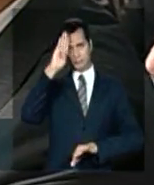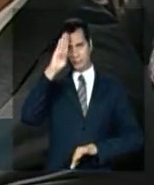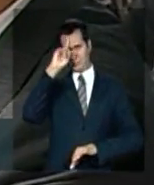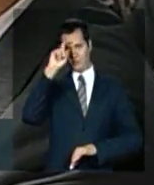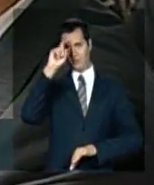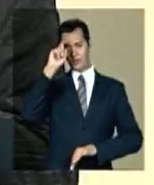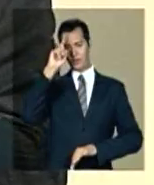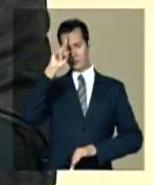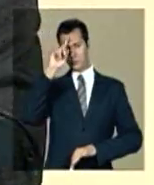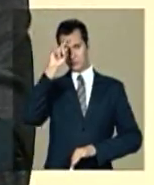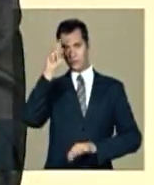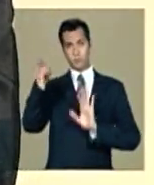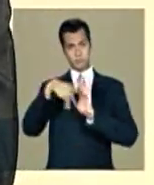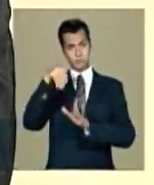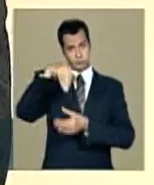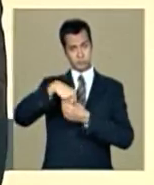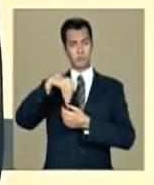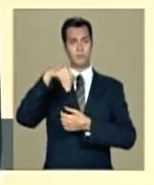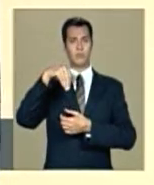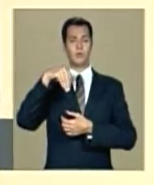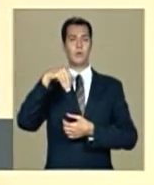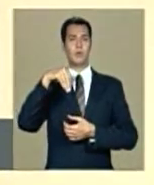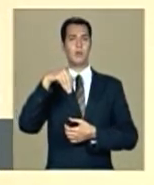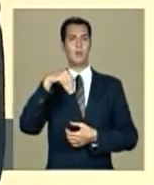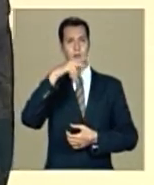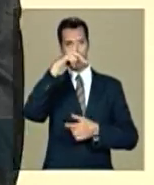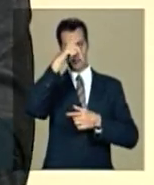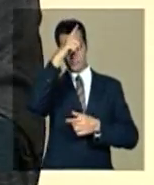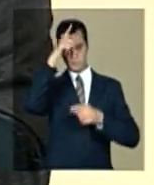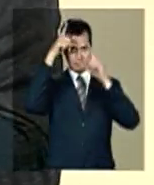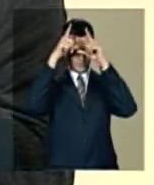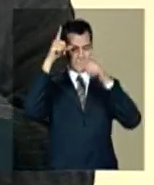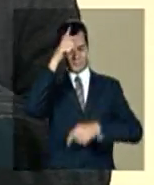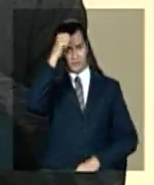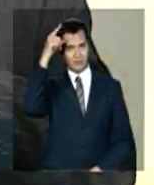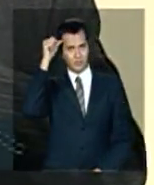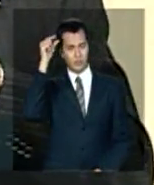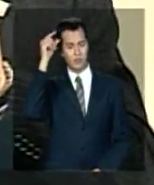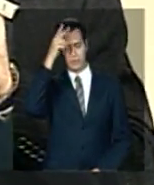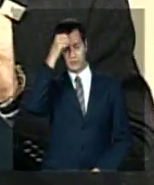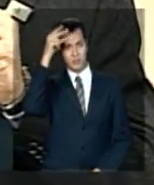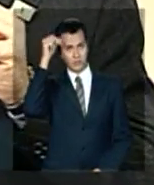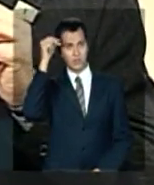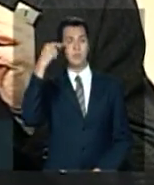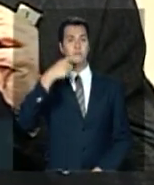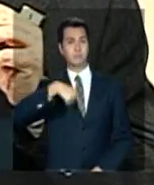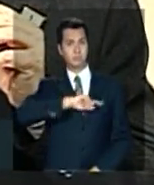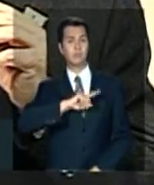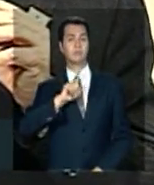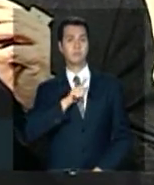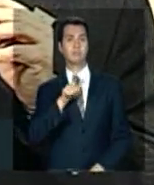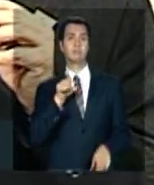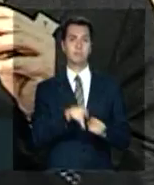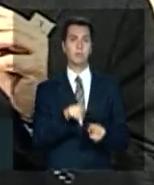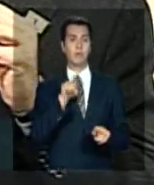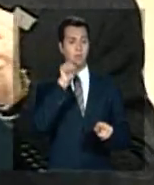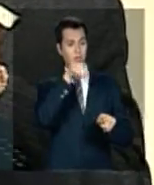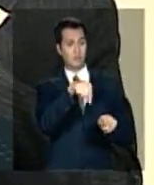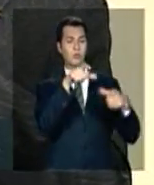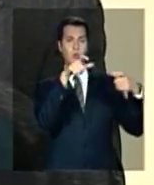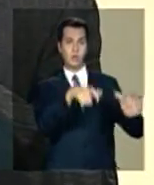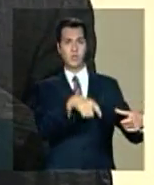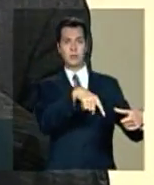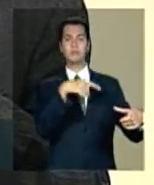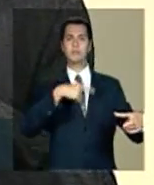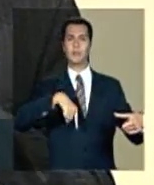existisse experiência concreta muitas das questões que nós trazemos o rede cegonha nós não teríamos local aonde ter aprendido